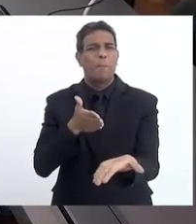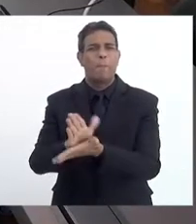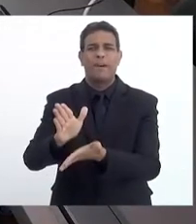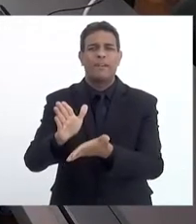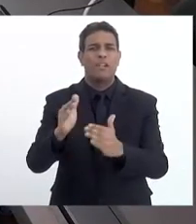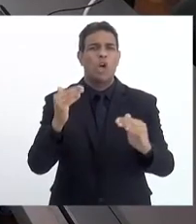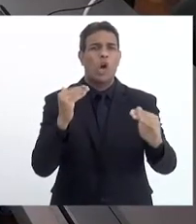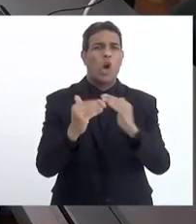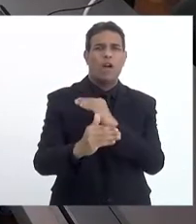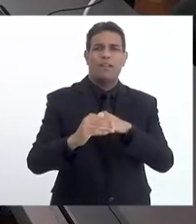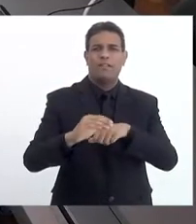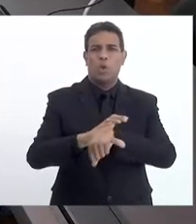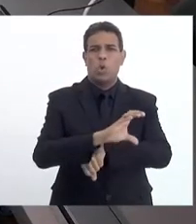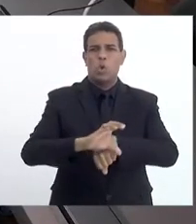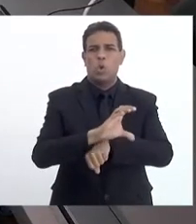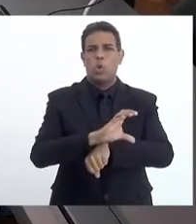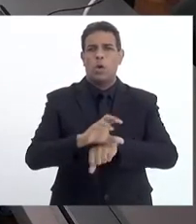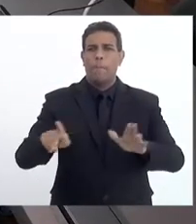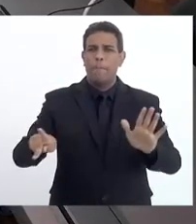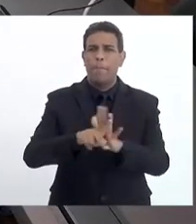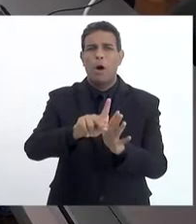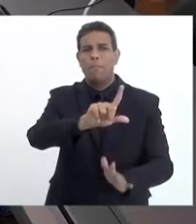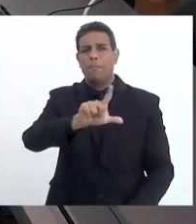Em discussão, em votação, aprovado.